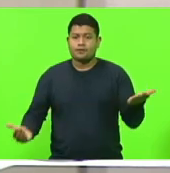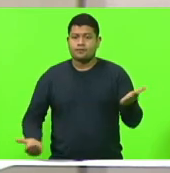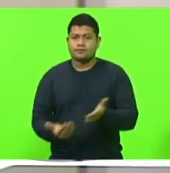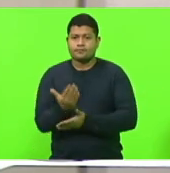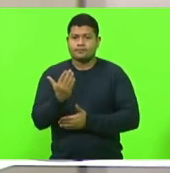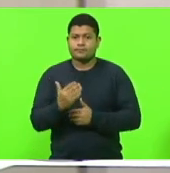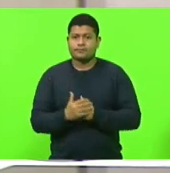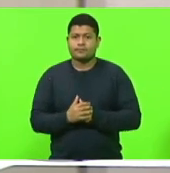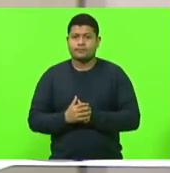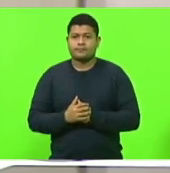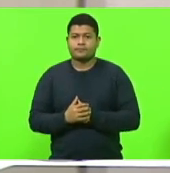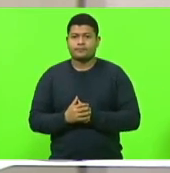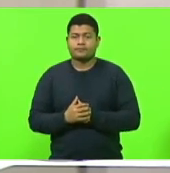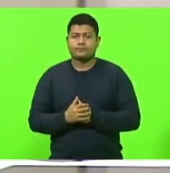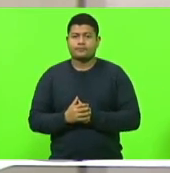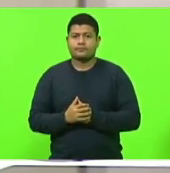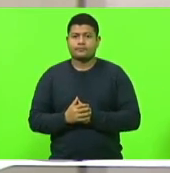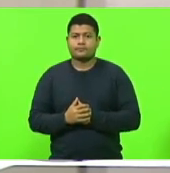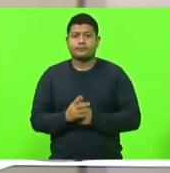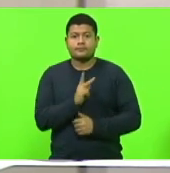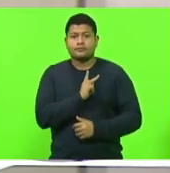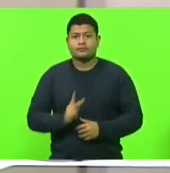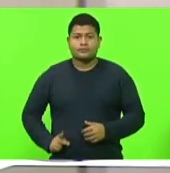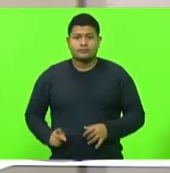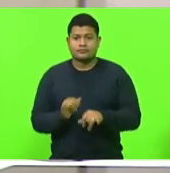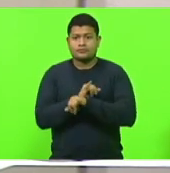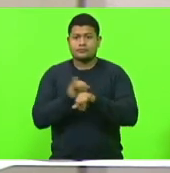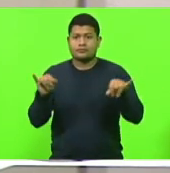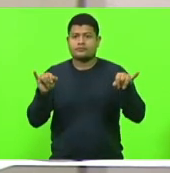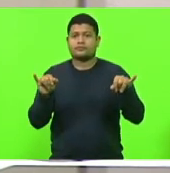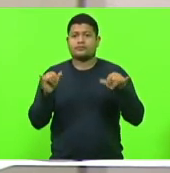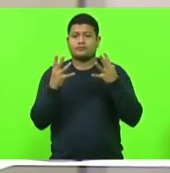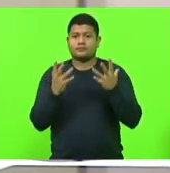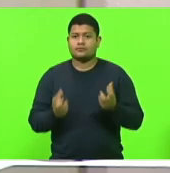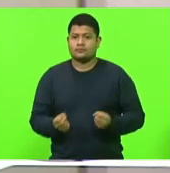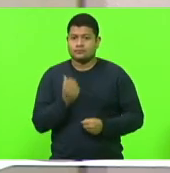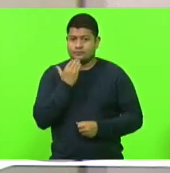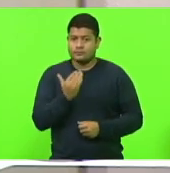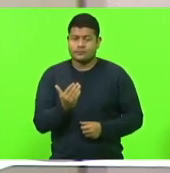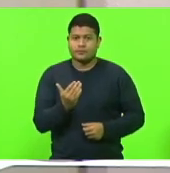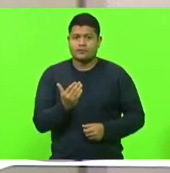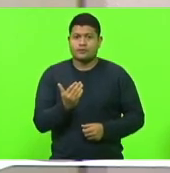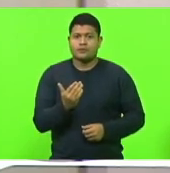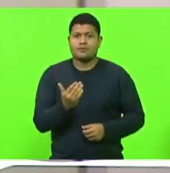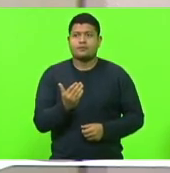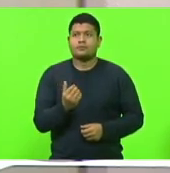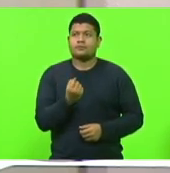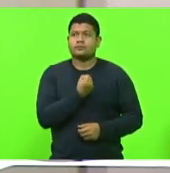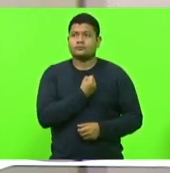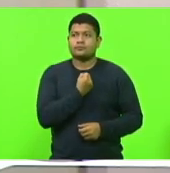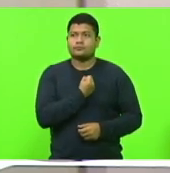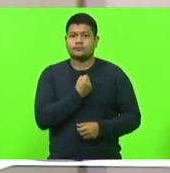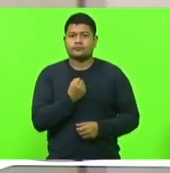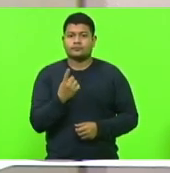Aprovado. Essa presidência comunica que defere os seguintes requerimentos. Requerimentos